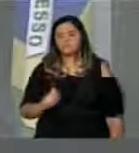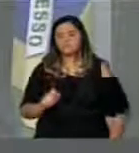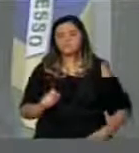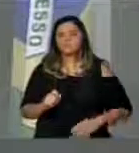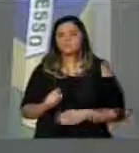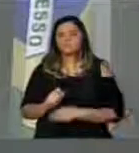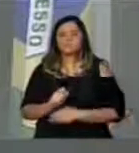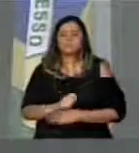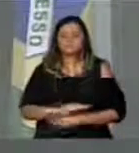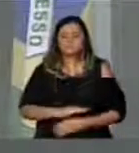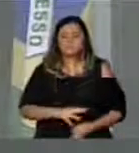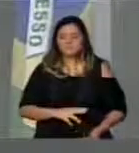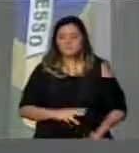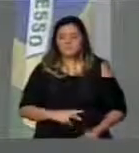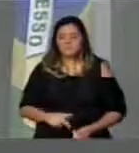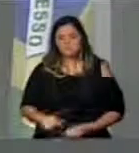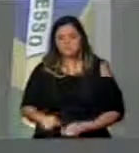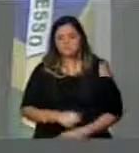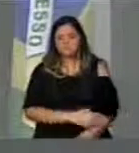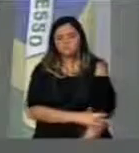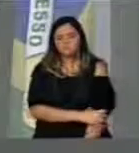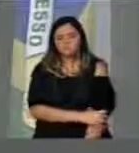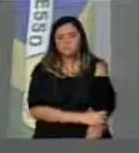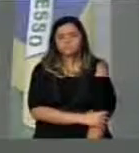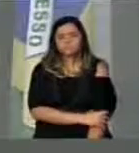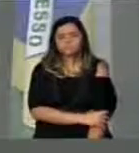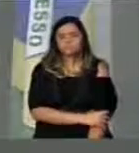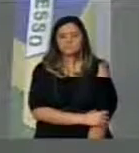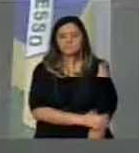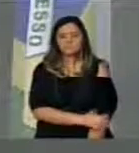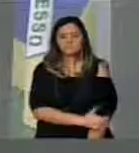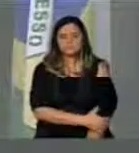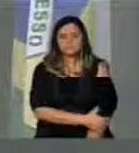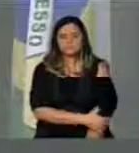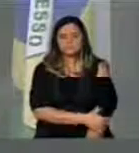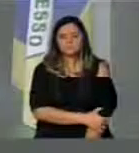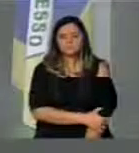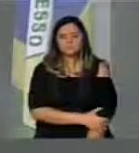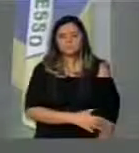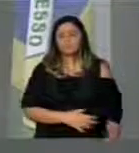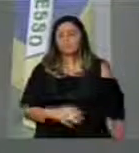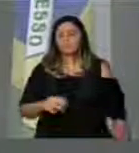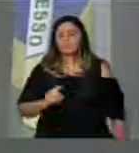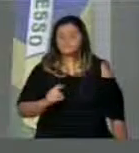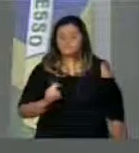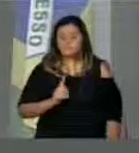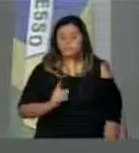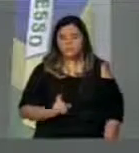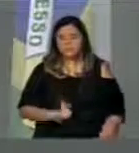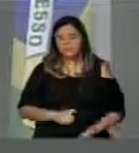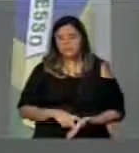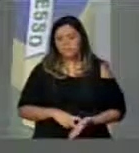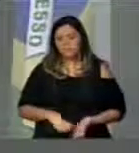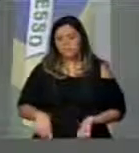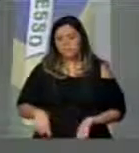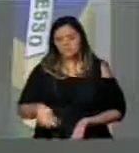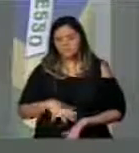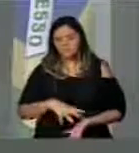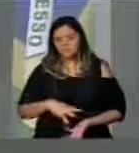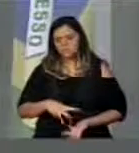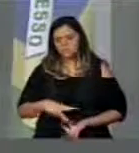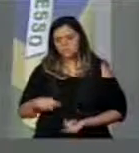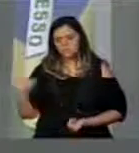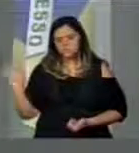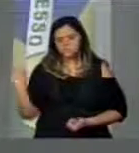taxa de impostos do mundo nós temos uma das maiores tributações do mundo inteiro com uma péssima prestação de serviço